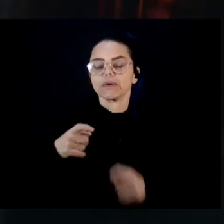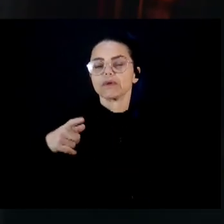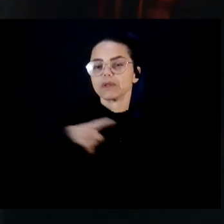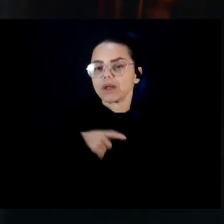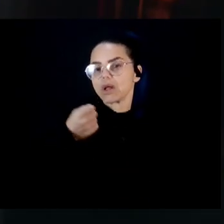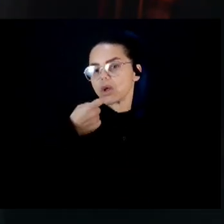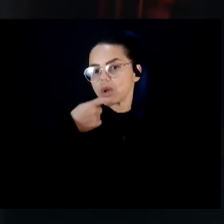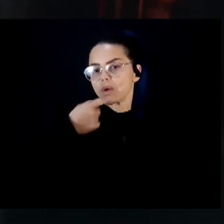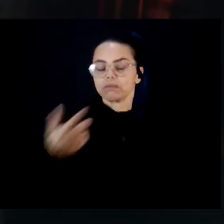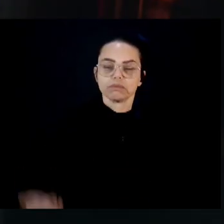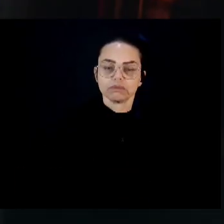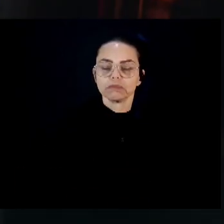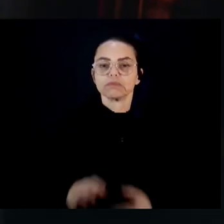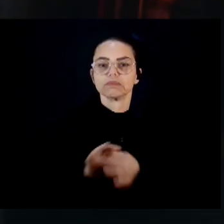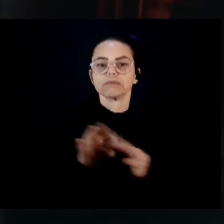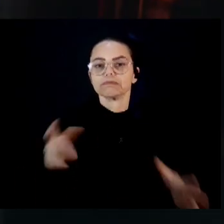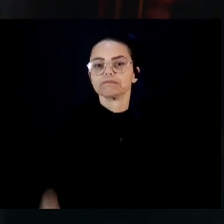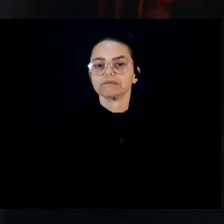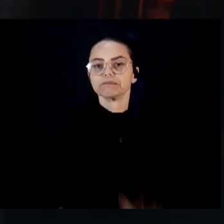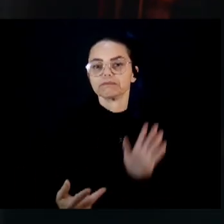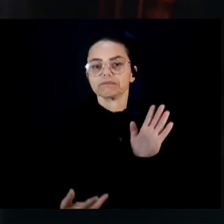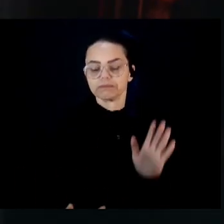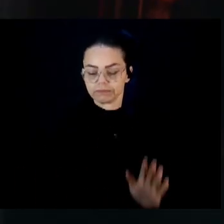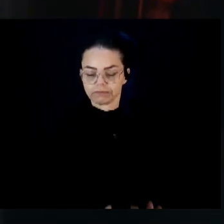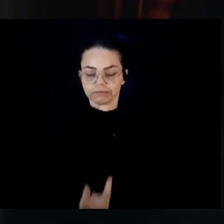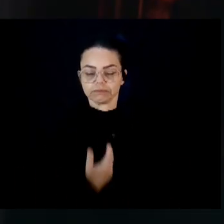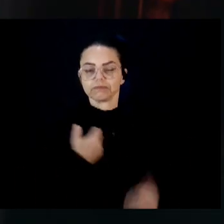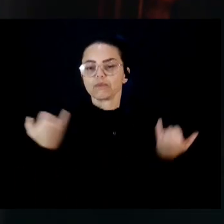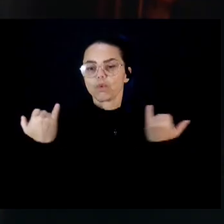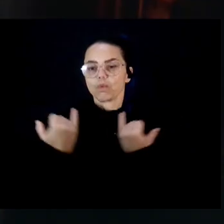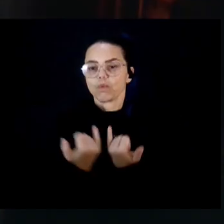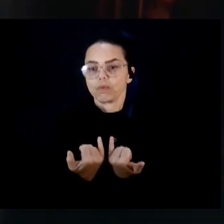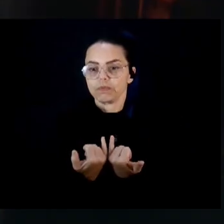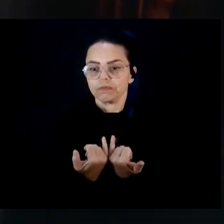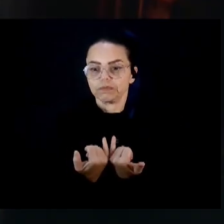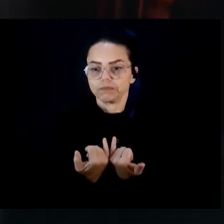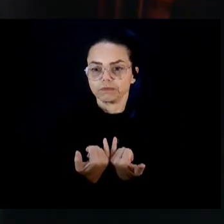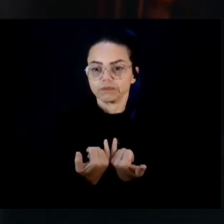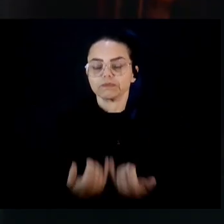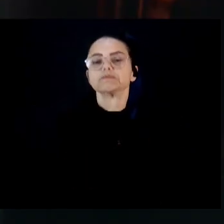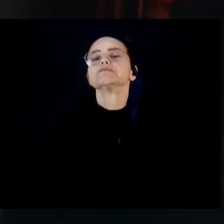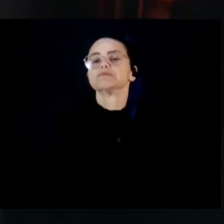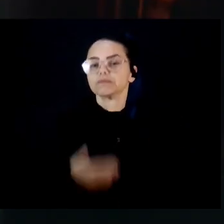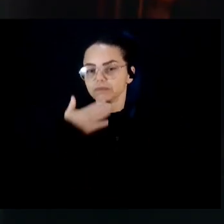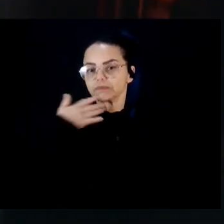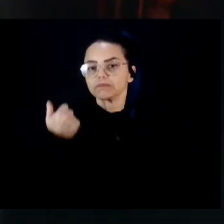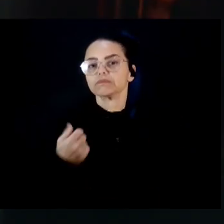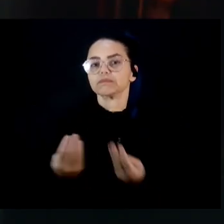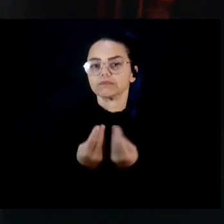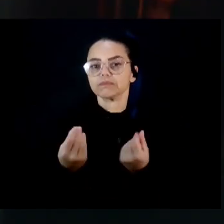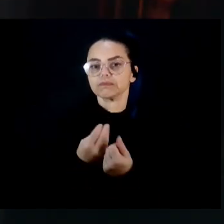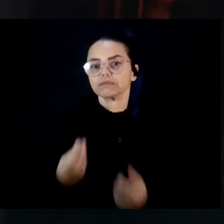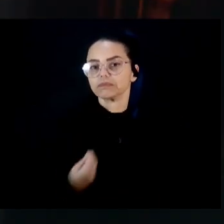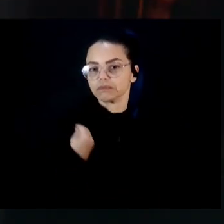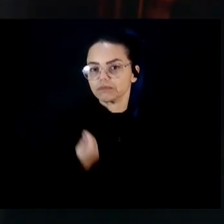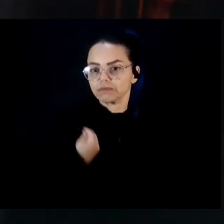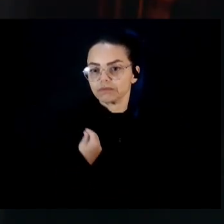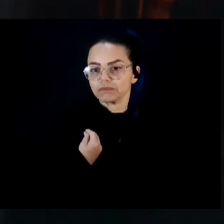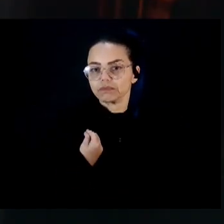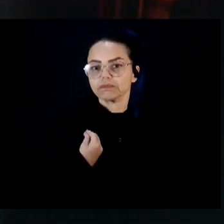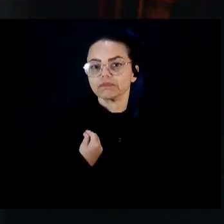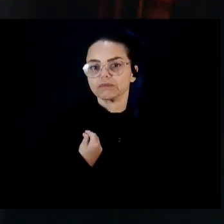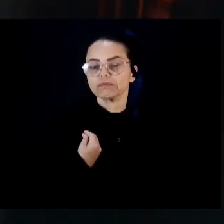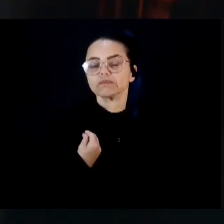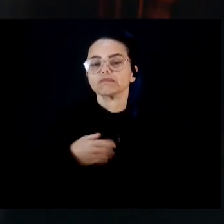vai livrar elas da cirurgia bariátrica e vai dar para ela uma melhor qualidade de vida. Mas isso, gente, com